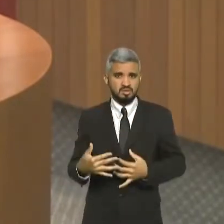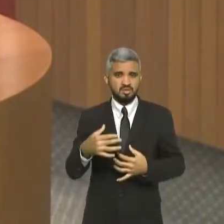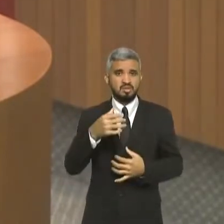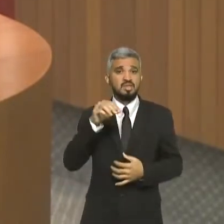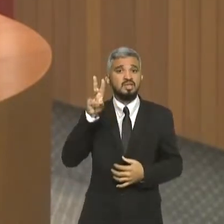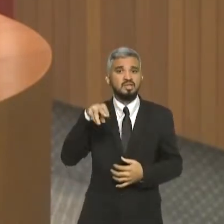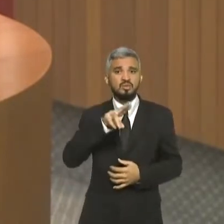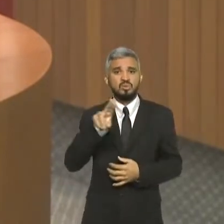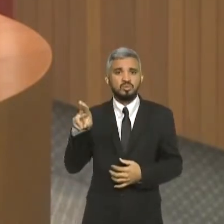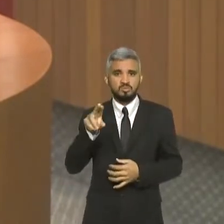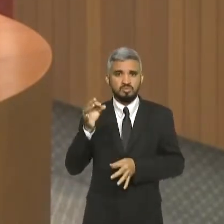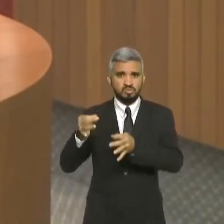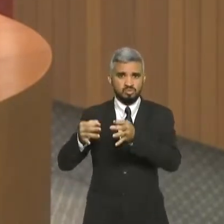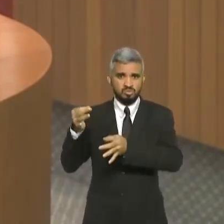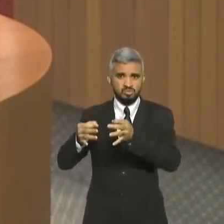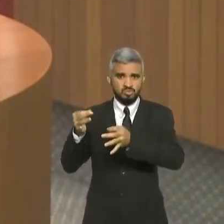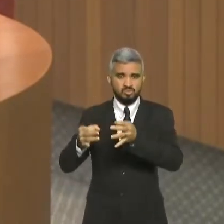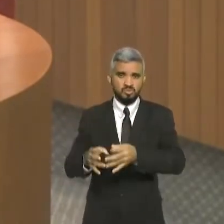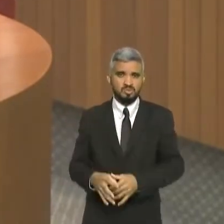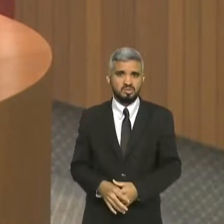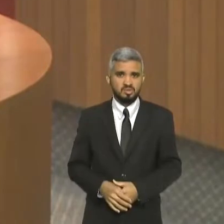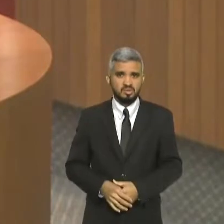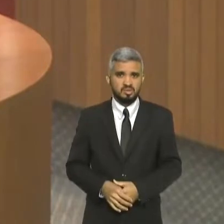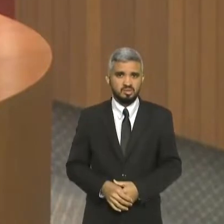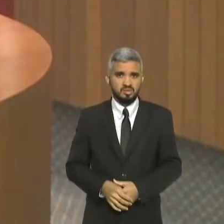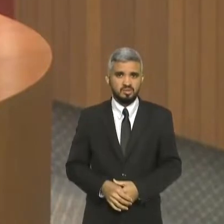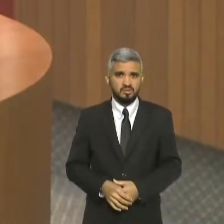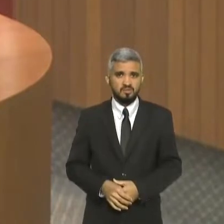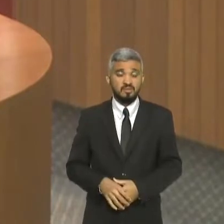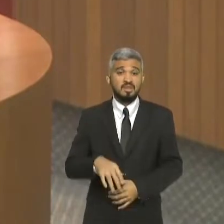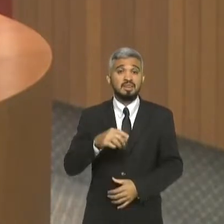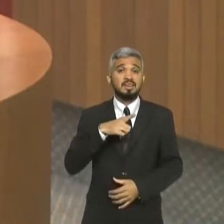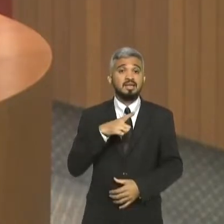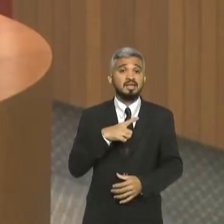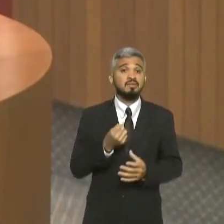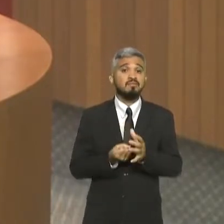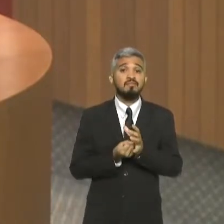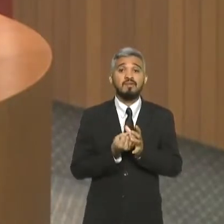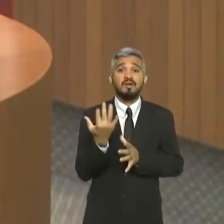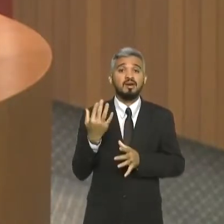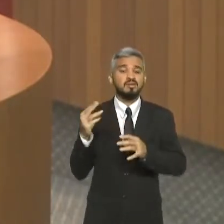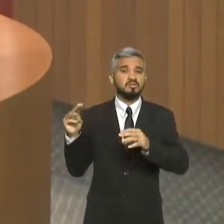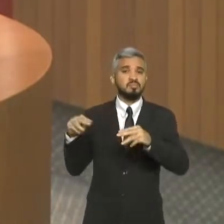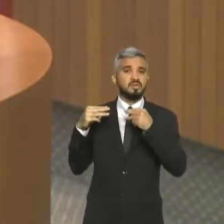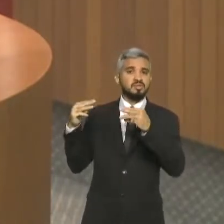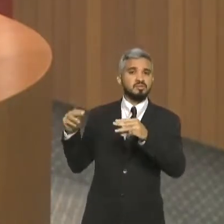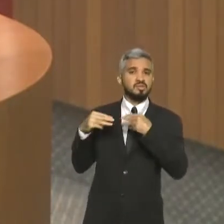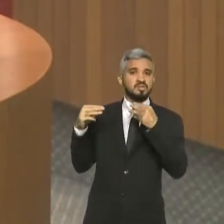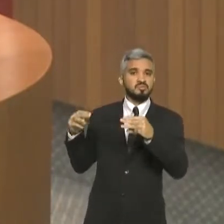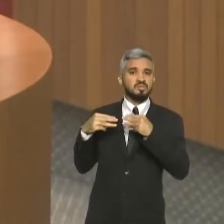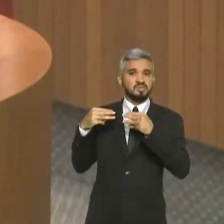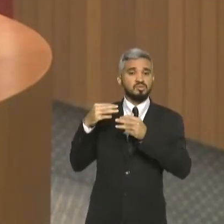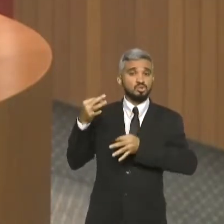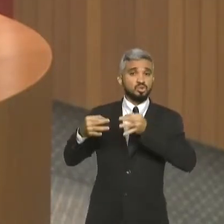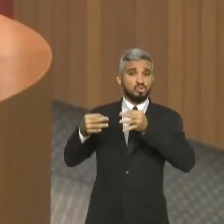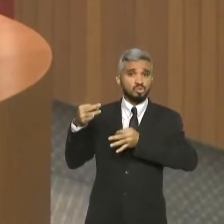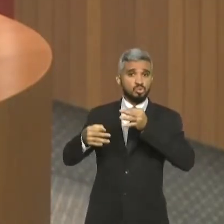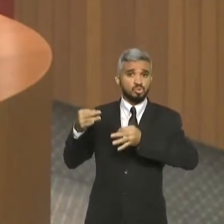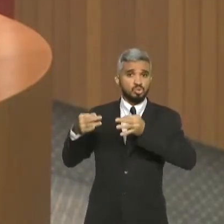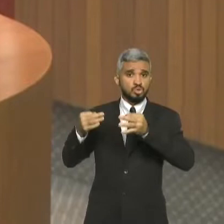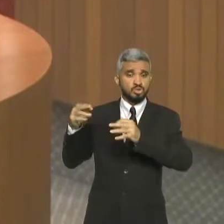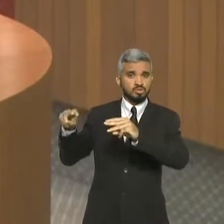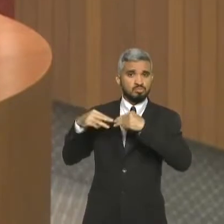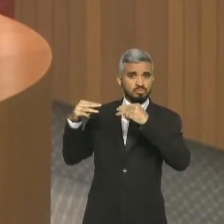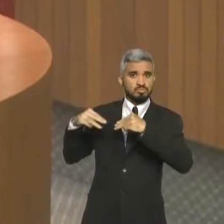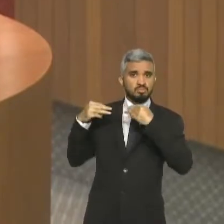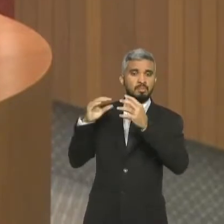Gautama. Porque eu recebi, não foi uma, foram dezenas de mensagens de integrantes da magistratura parabenizando,